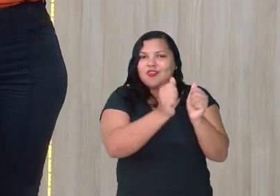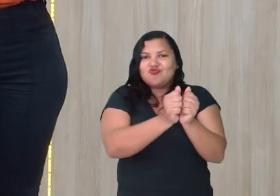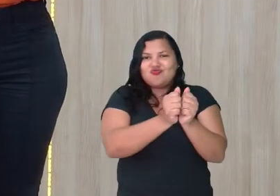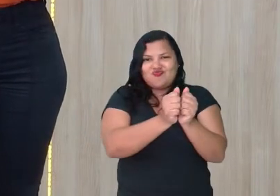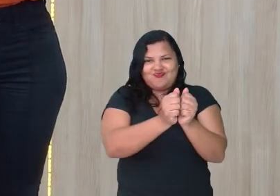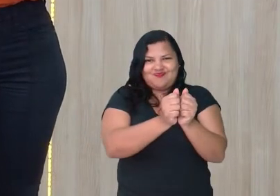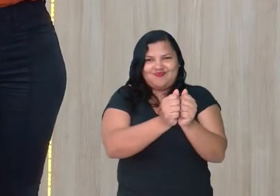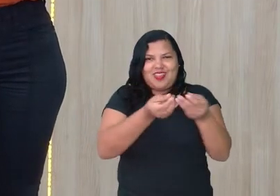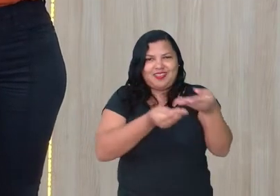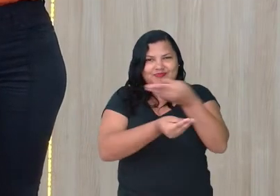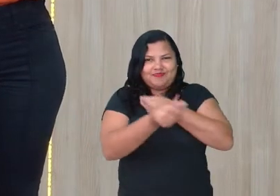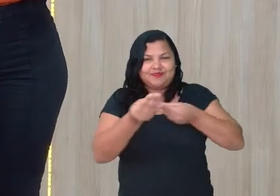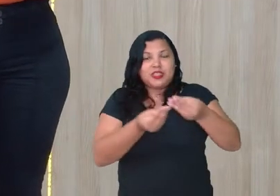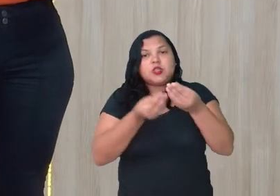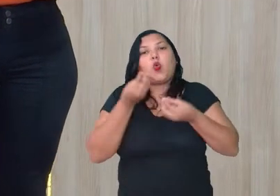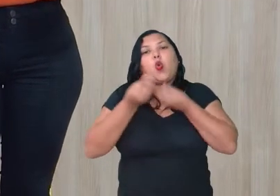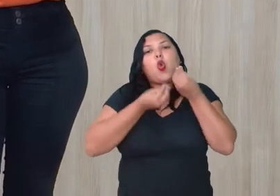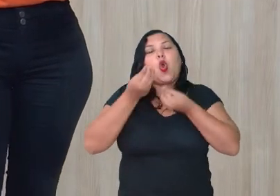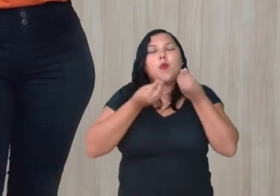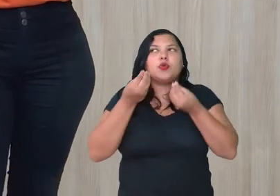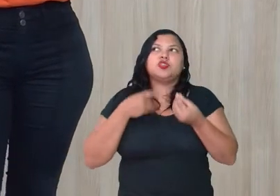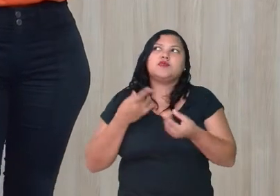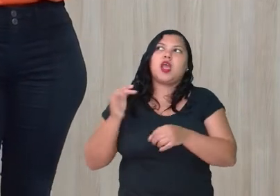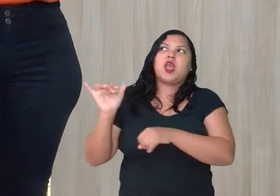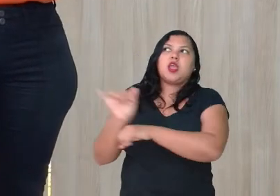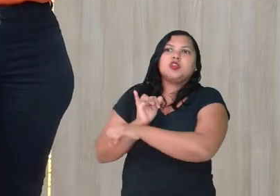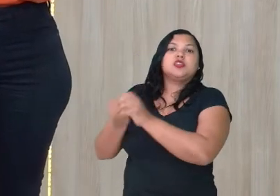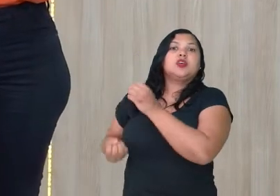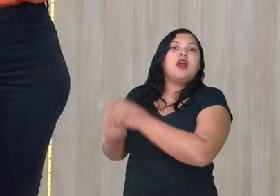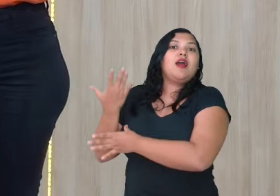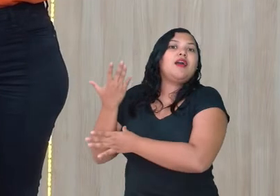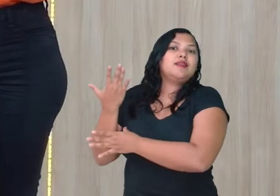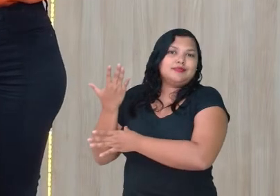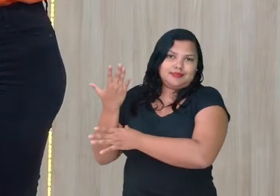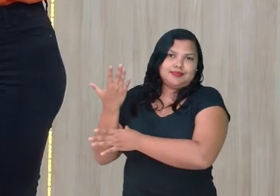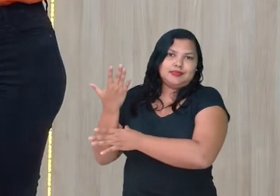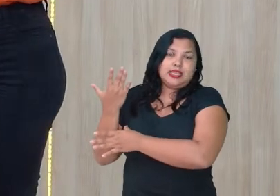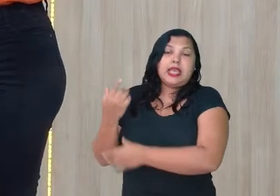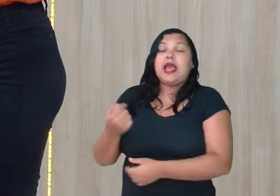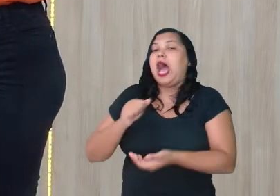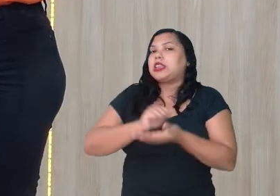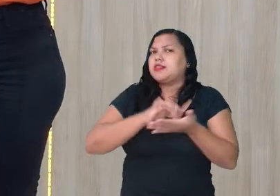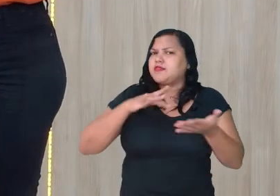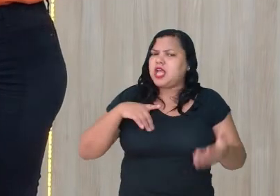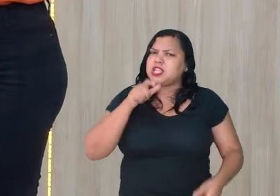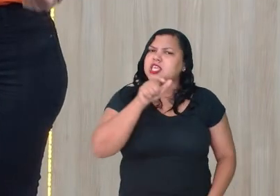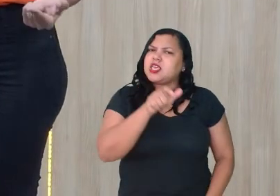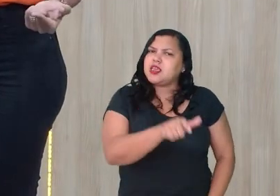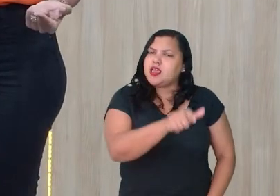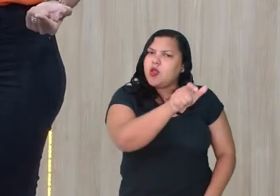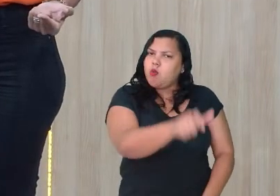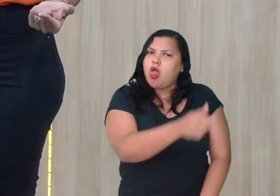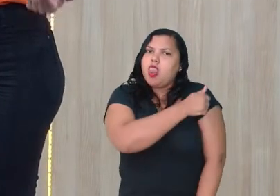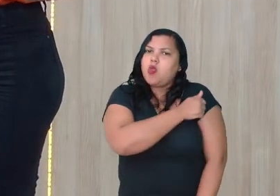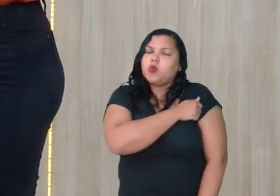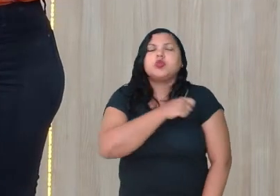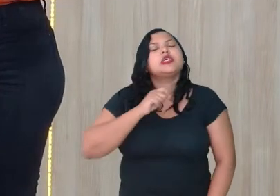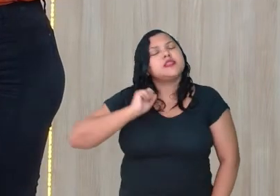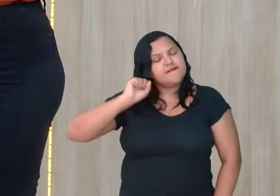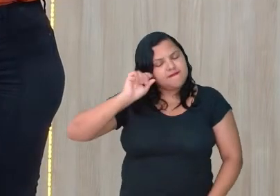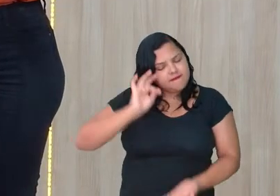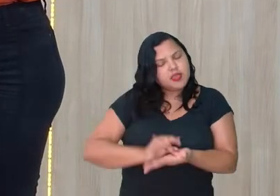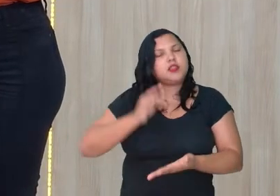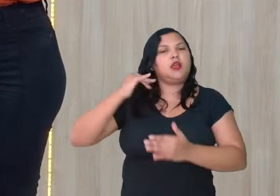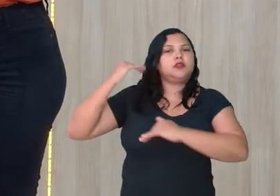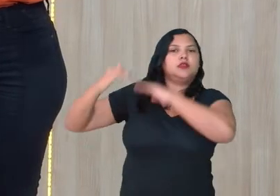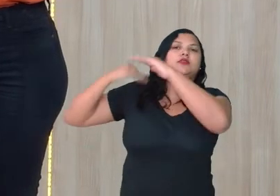aí, como é que a gente vai construir esse trabalho, dando sentido de verdade ao que a gente está propondo? Uma